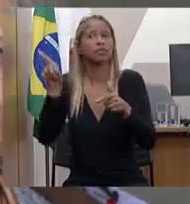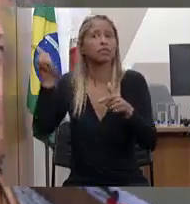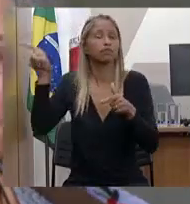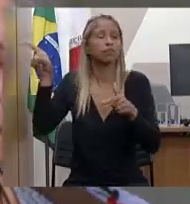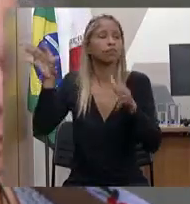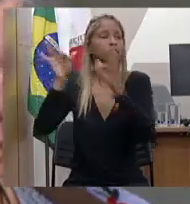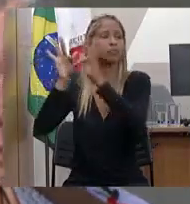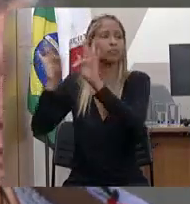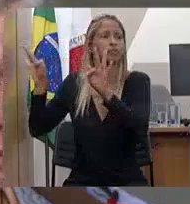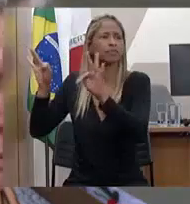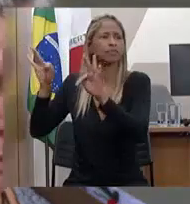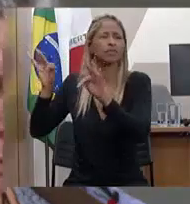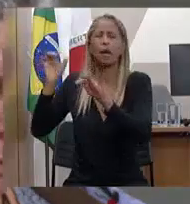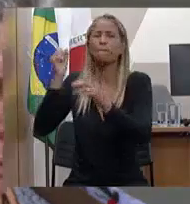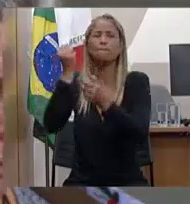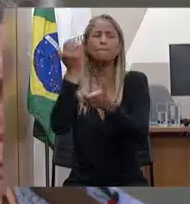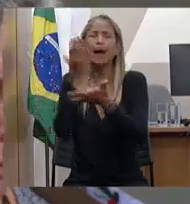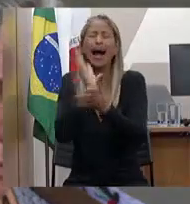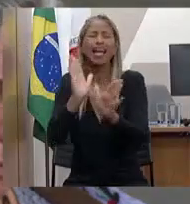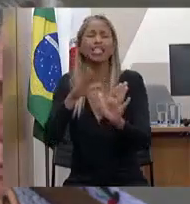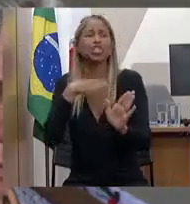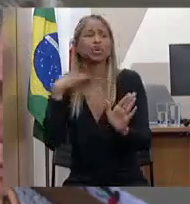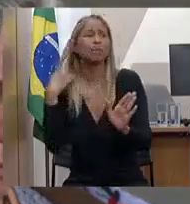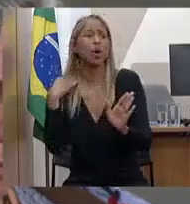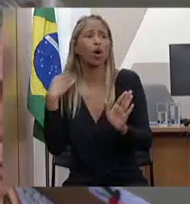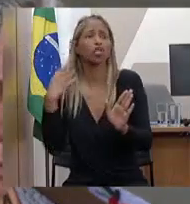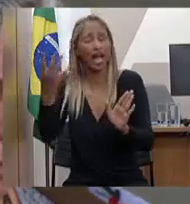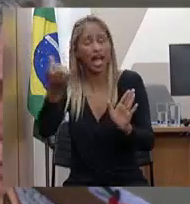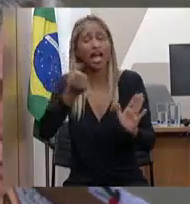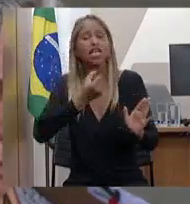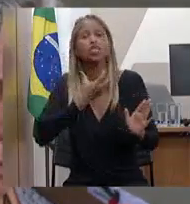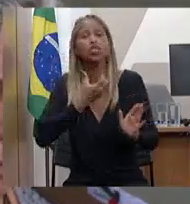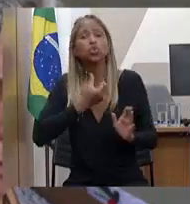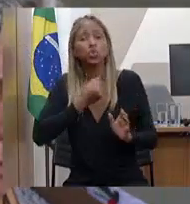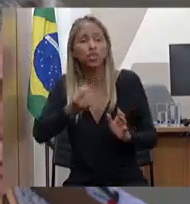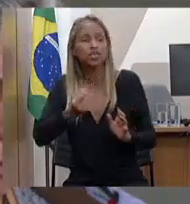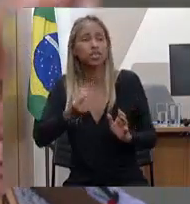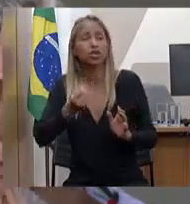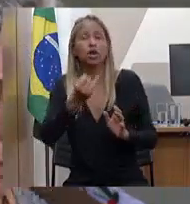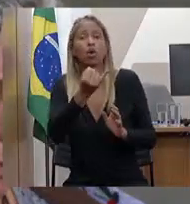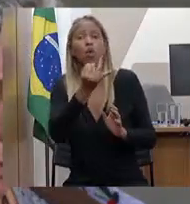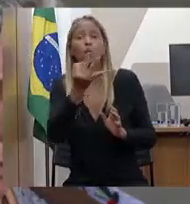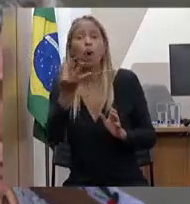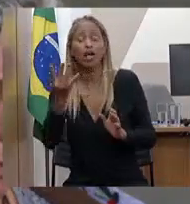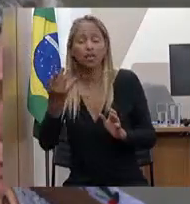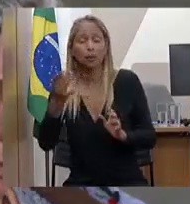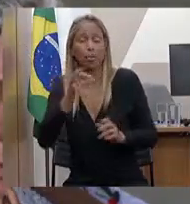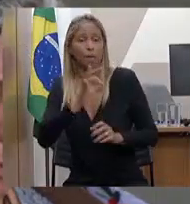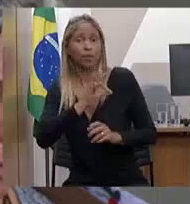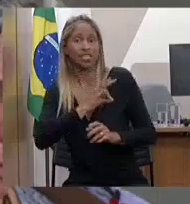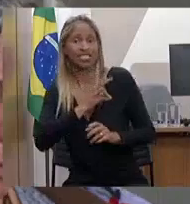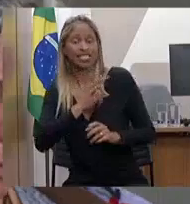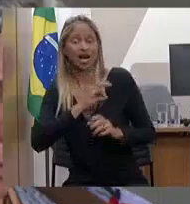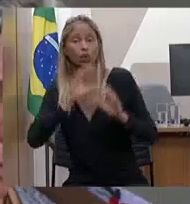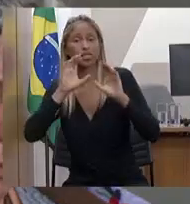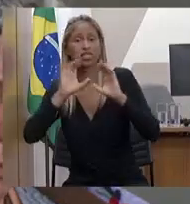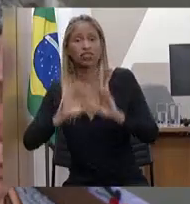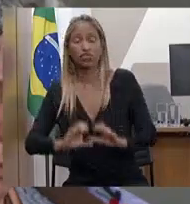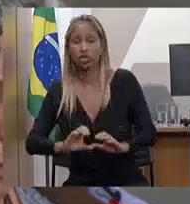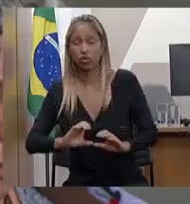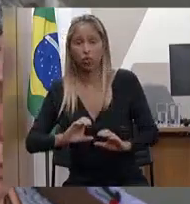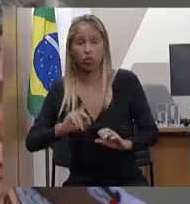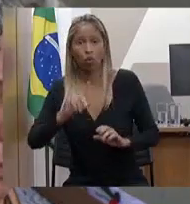frase ali ó basta de mortes acidente de trabalho é suicídio o índice de suicídio da Polícia Civil é alarmante